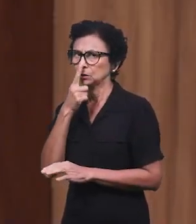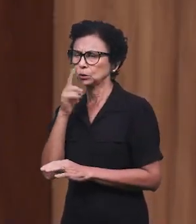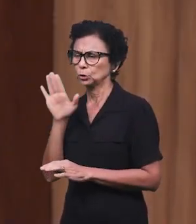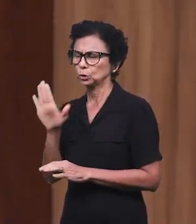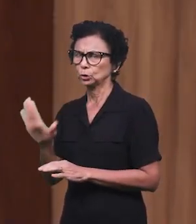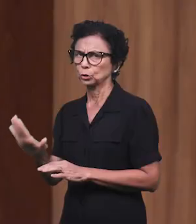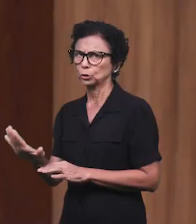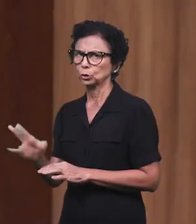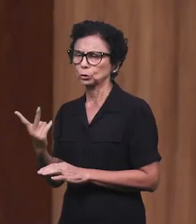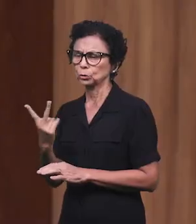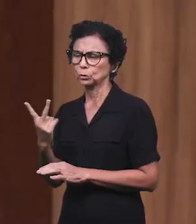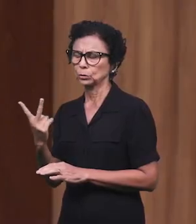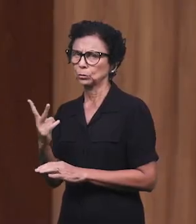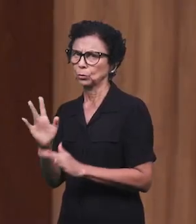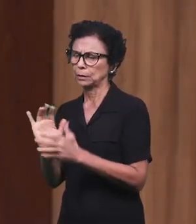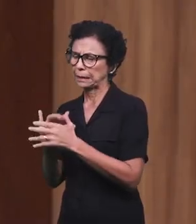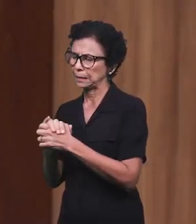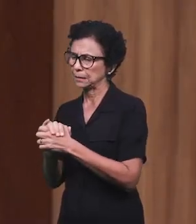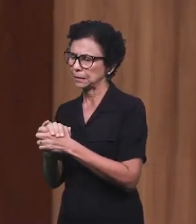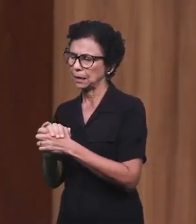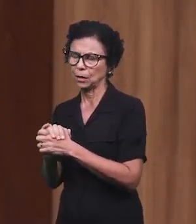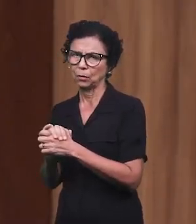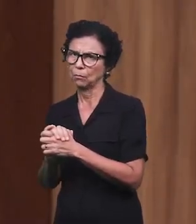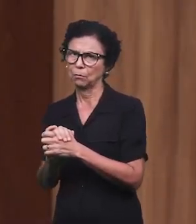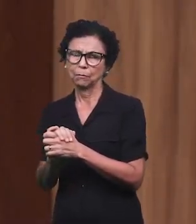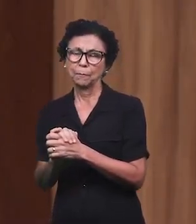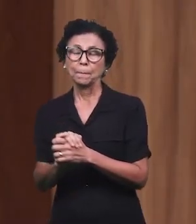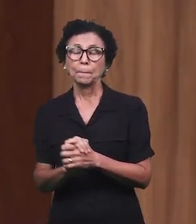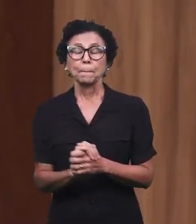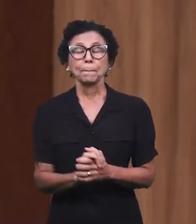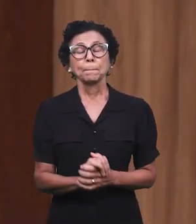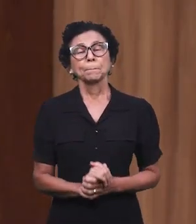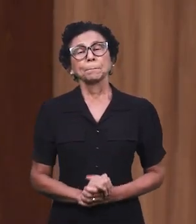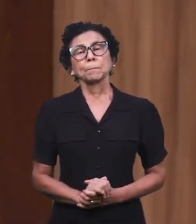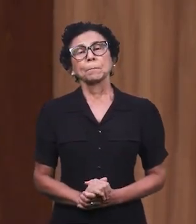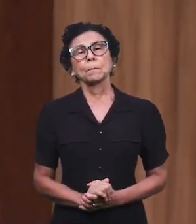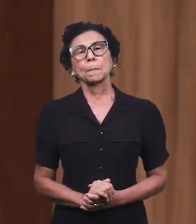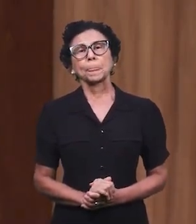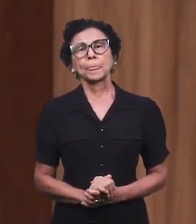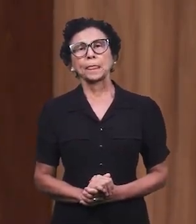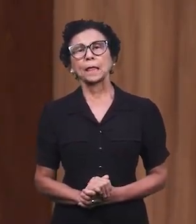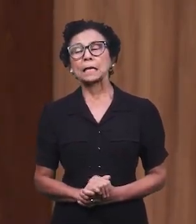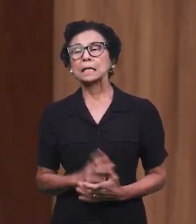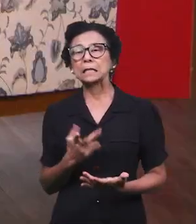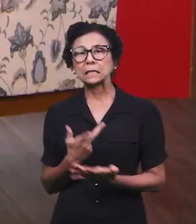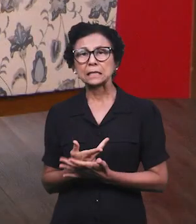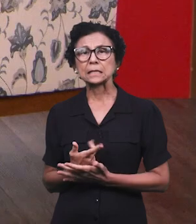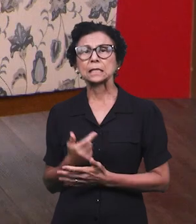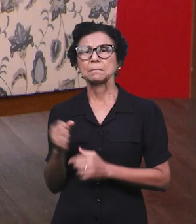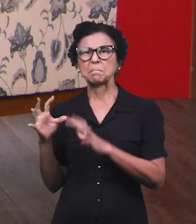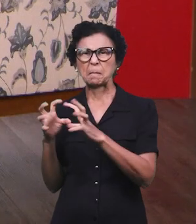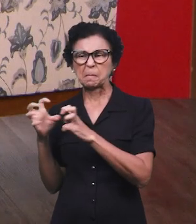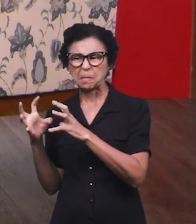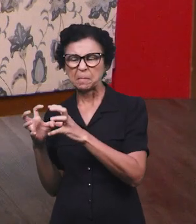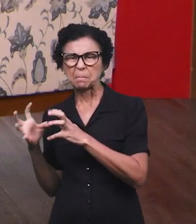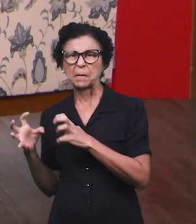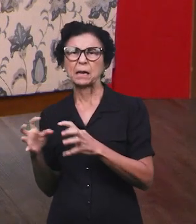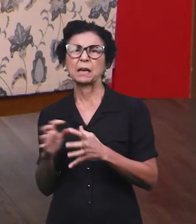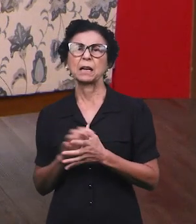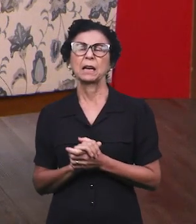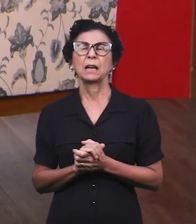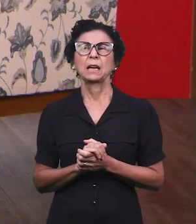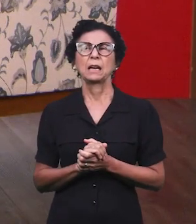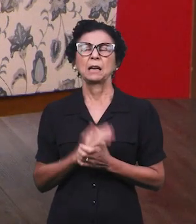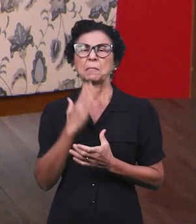dentro de casa. O problema, às vezes até não deve haver, mas se houve um desentendimento com seu marido,